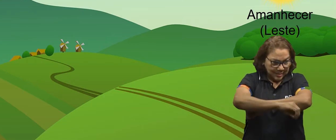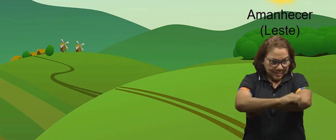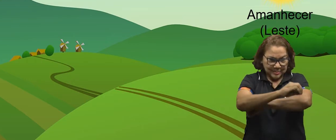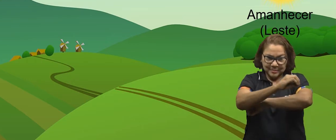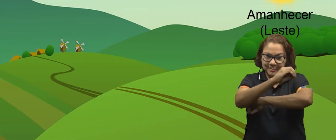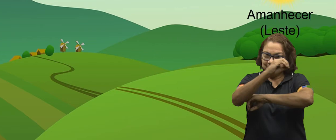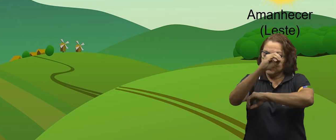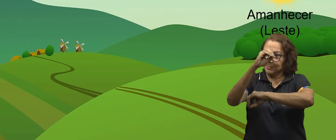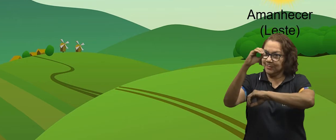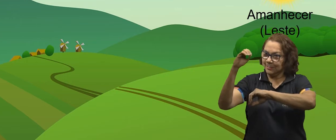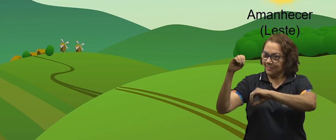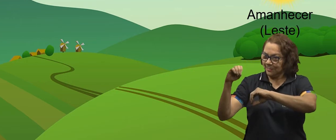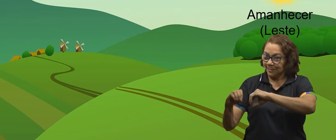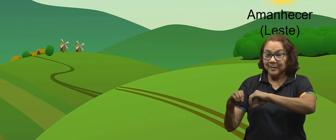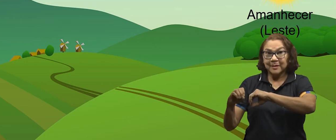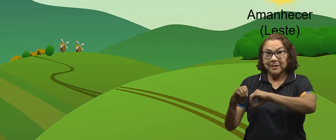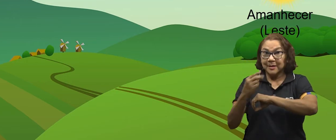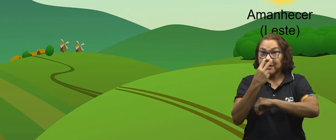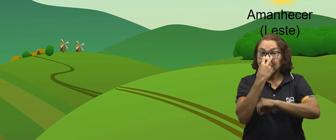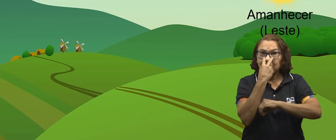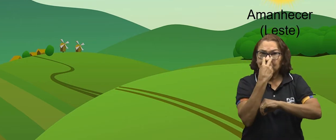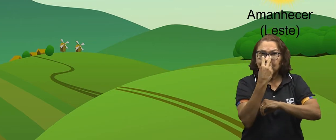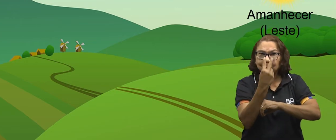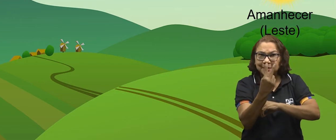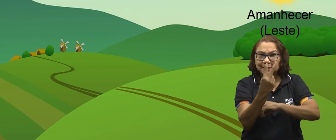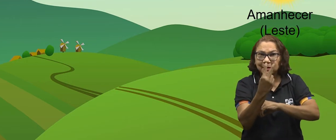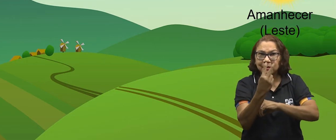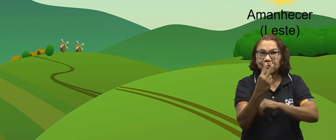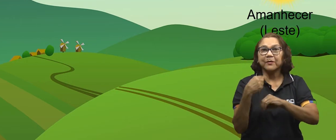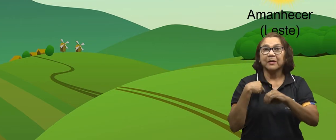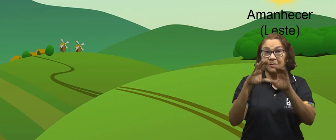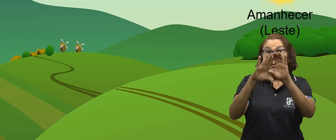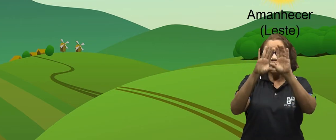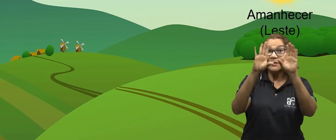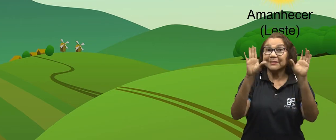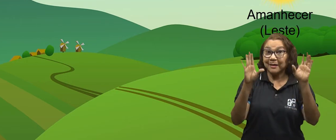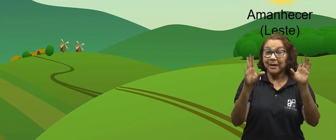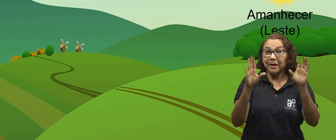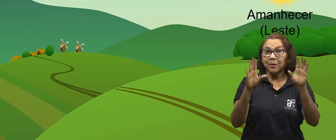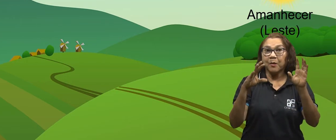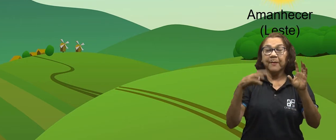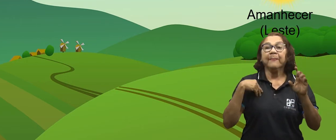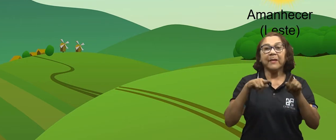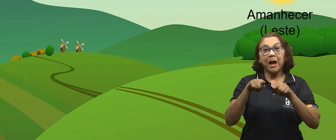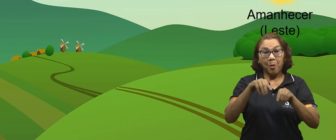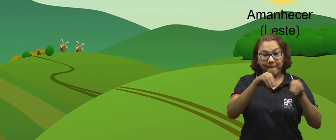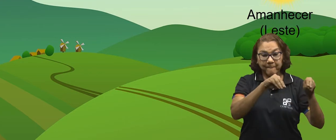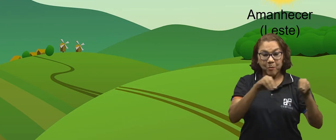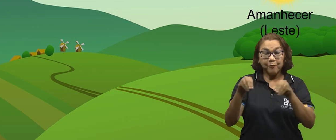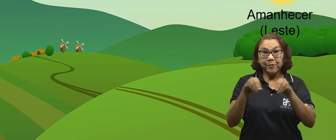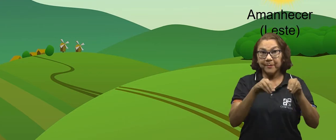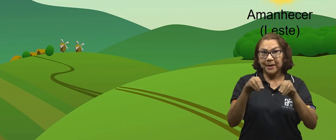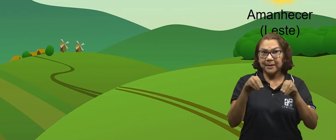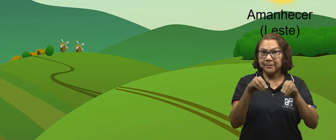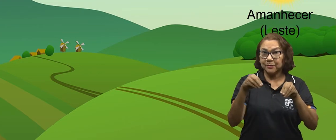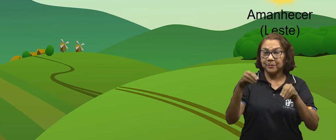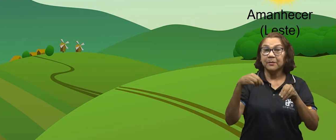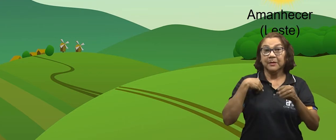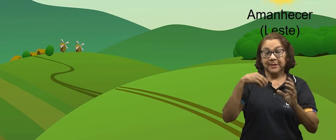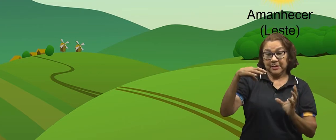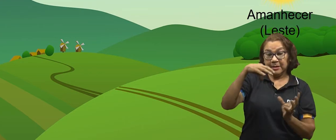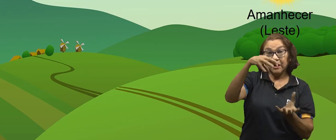cima. Você sabia? Os seres humanos perceberam que o Sol surge todos os dias no céu, quase que na